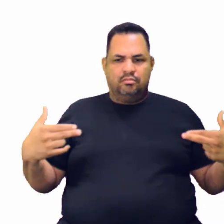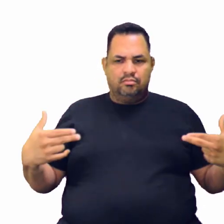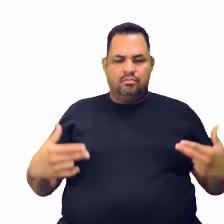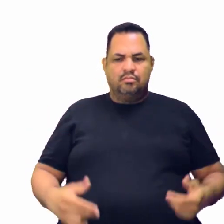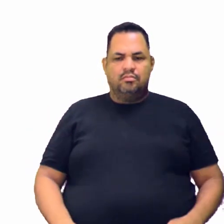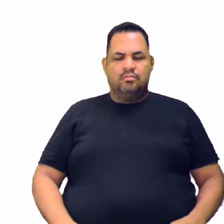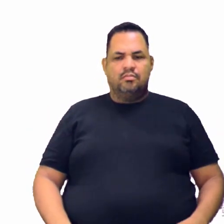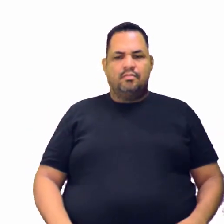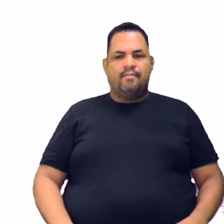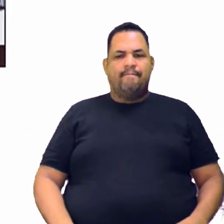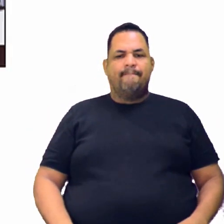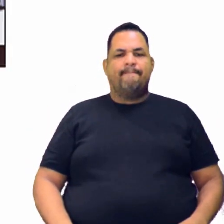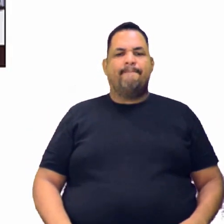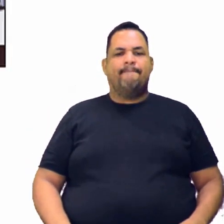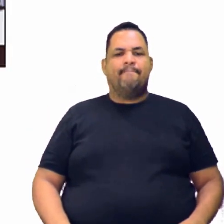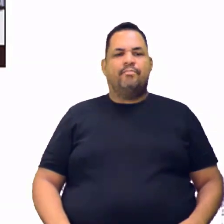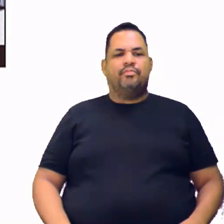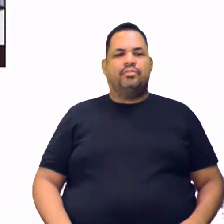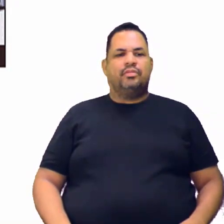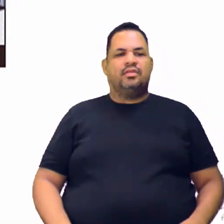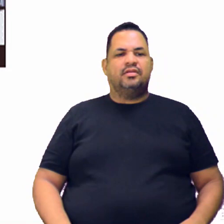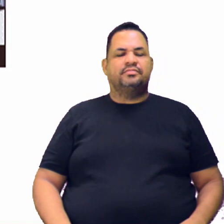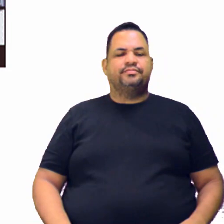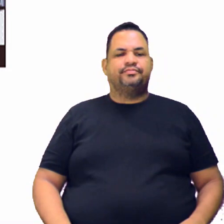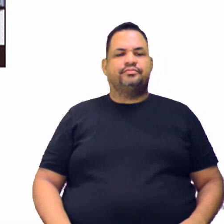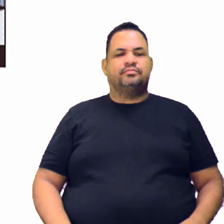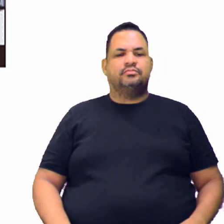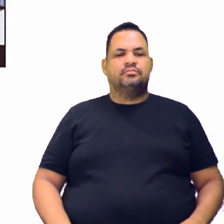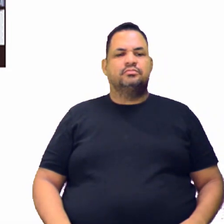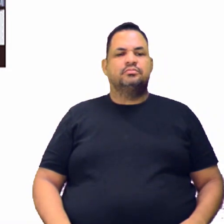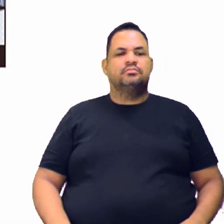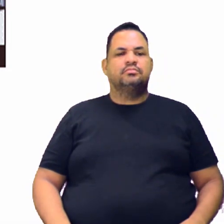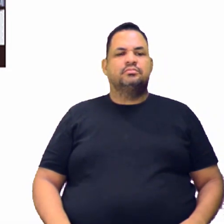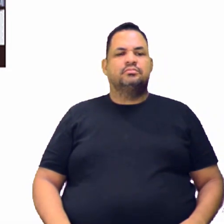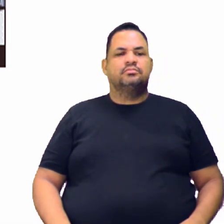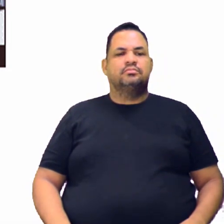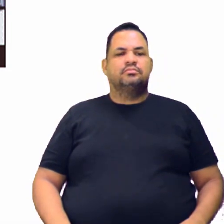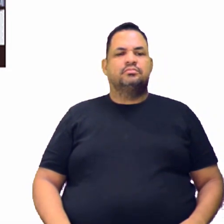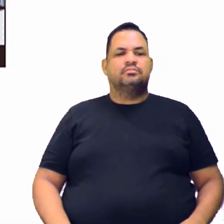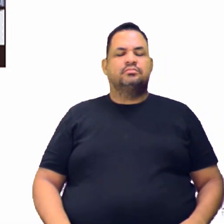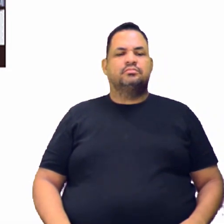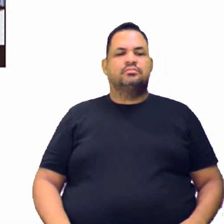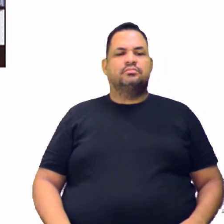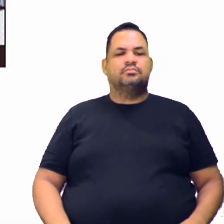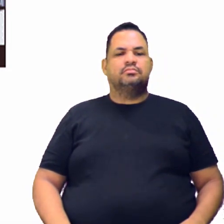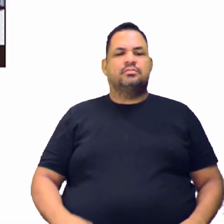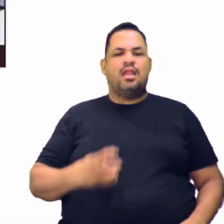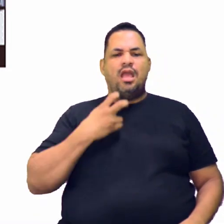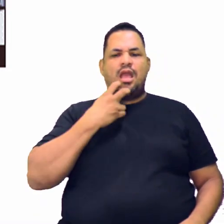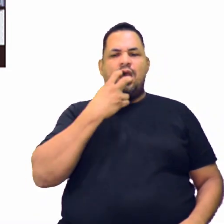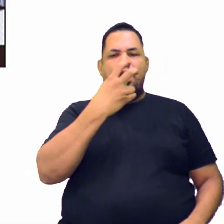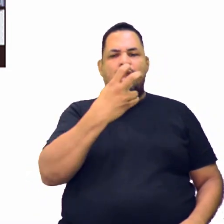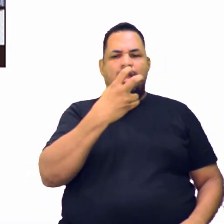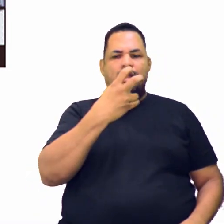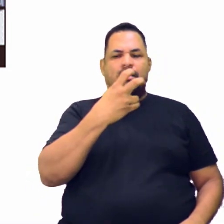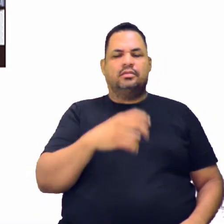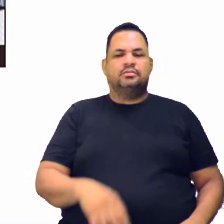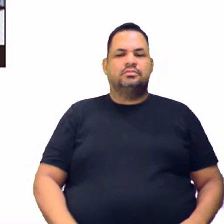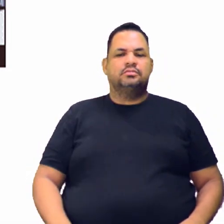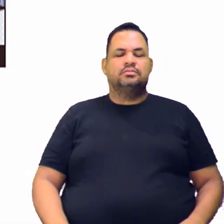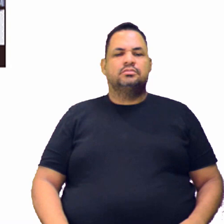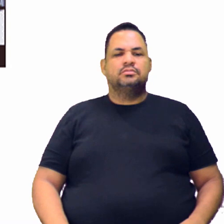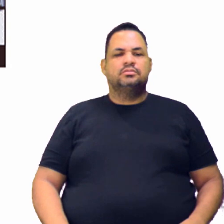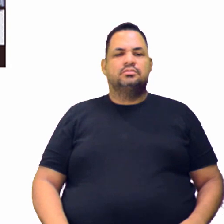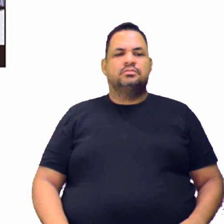coisas. Então, olha, analisando aqui, viu que ele gritou, ó, o comandante, né?